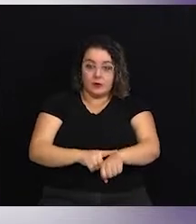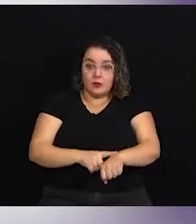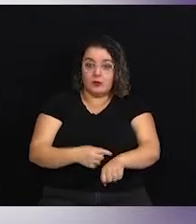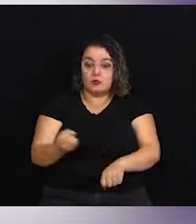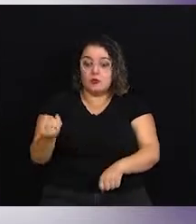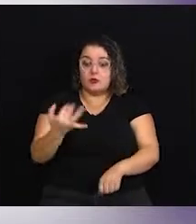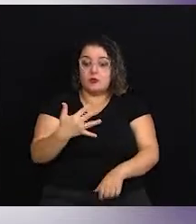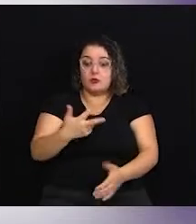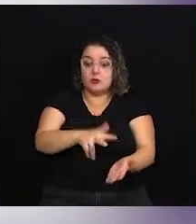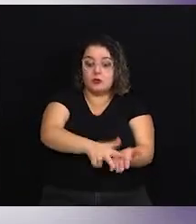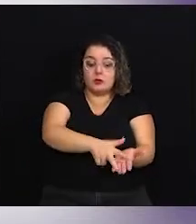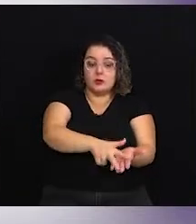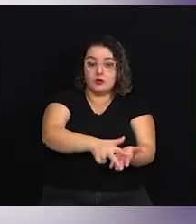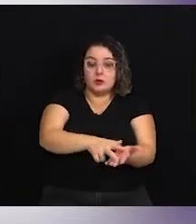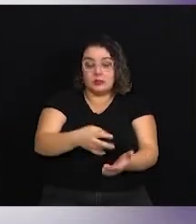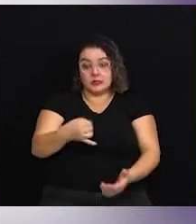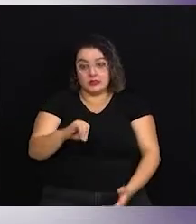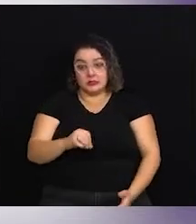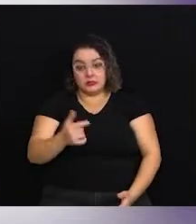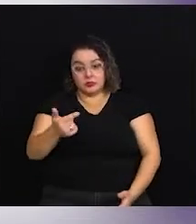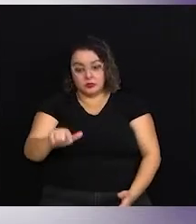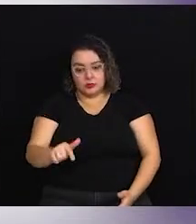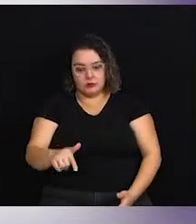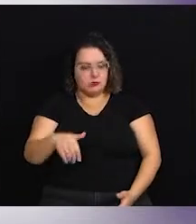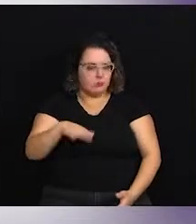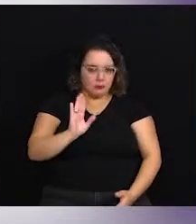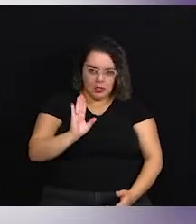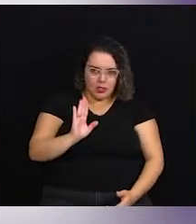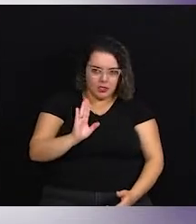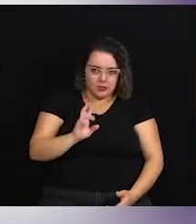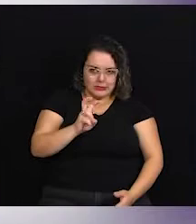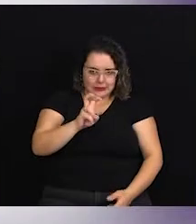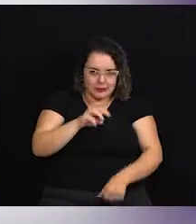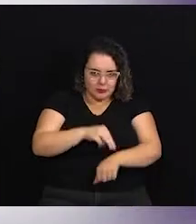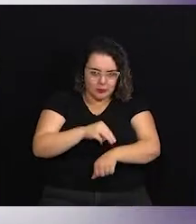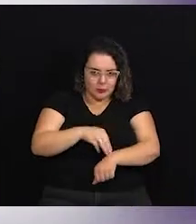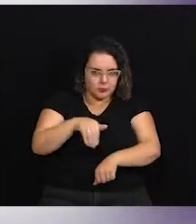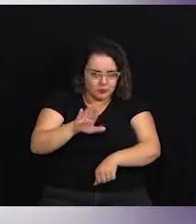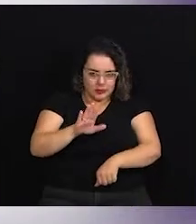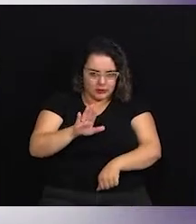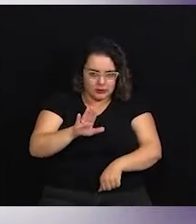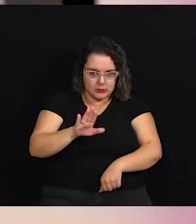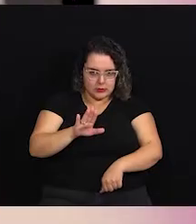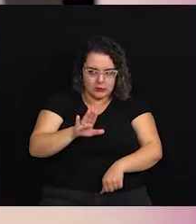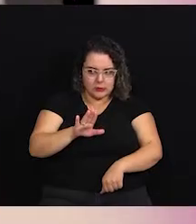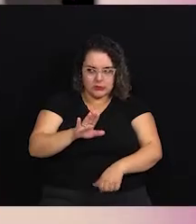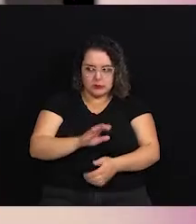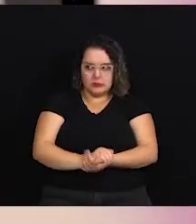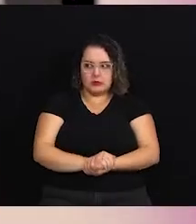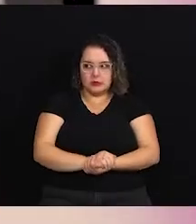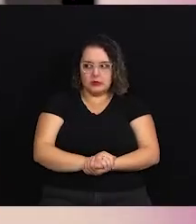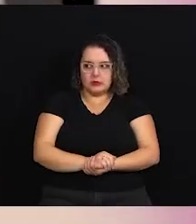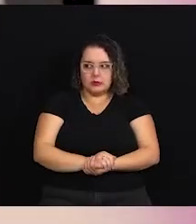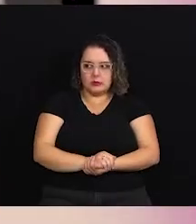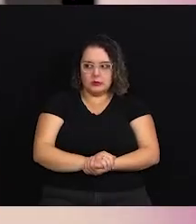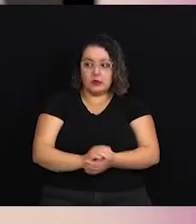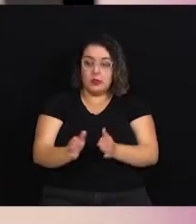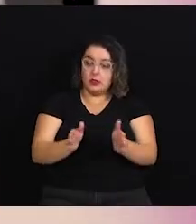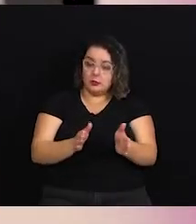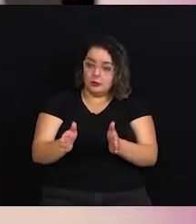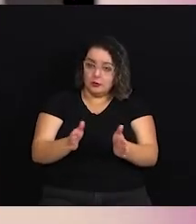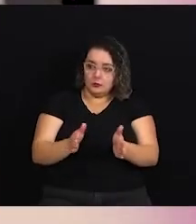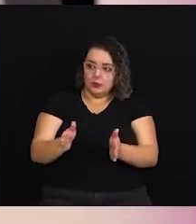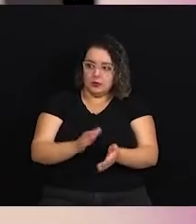o tempo segurar passado é mais do que cinco minutos tomando uma